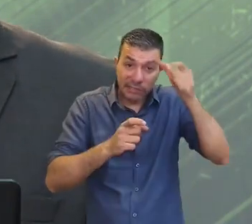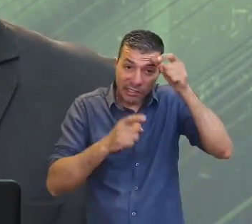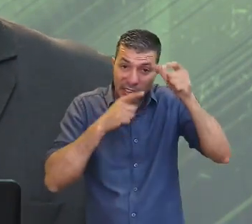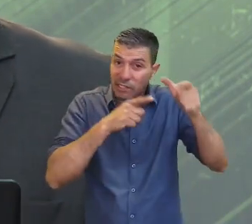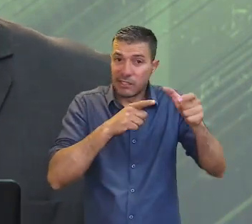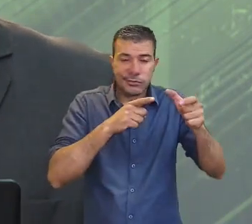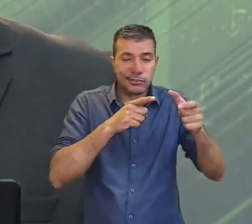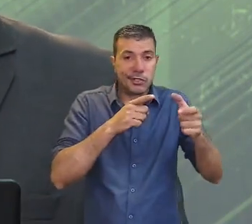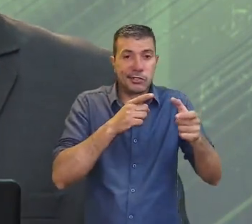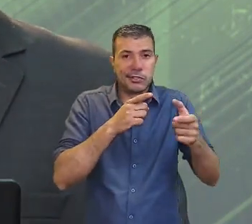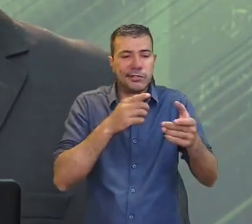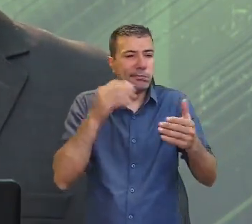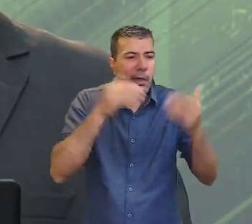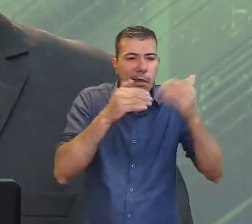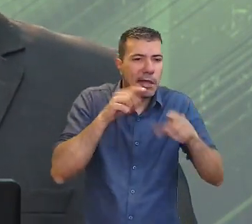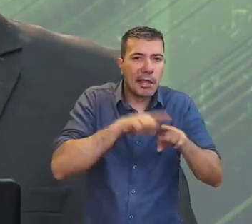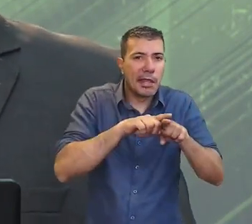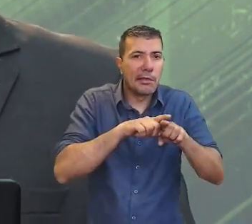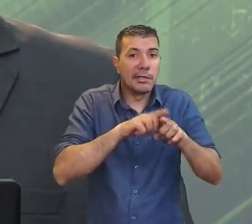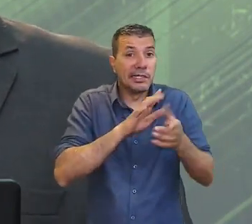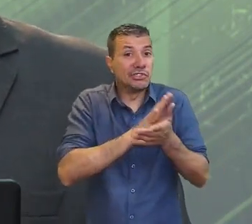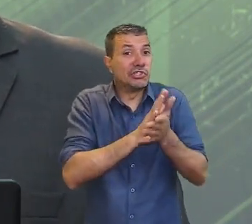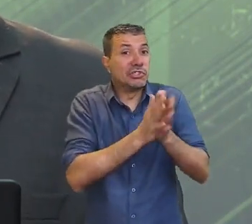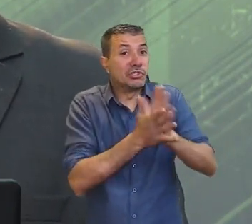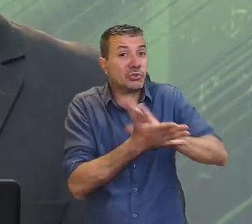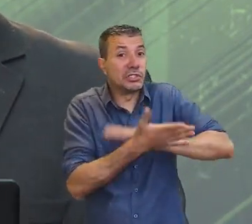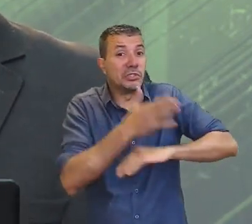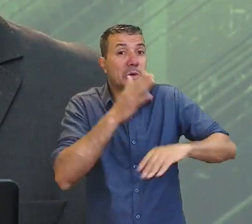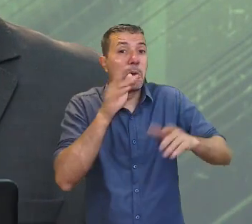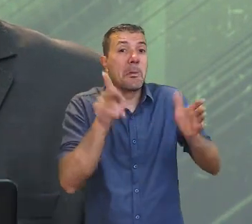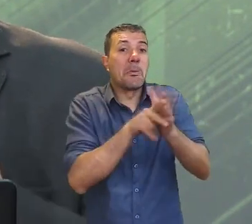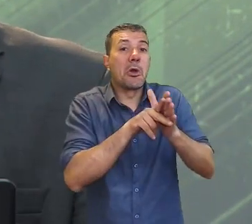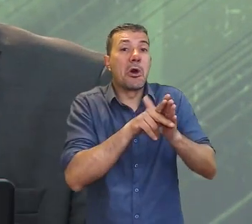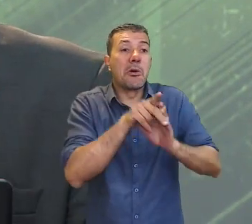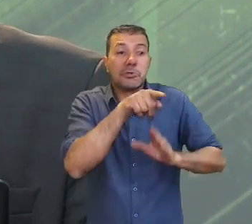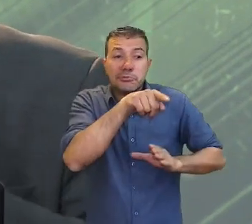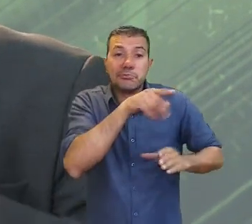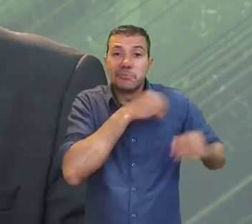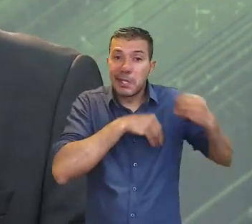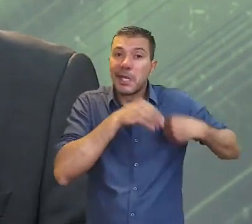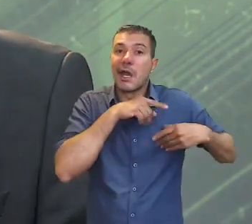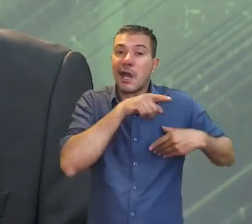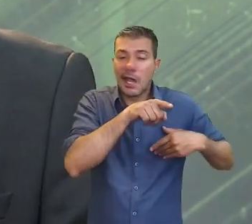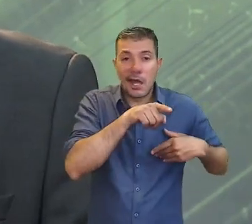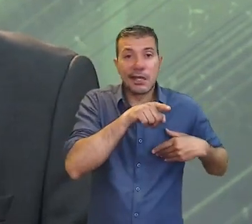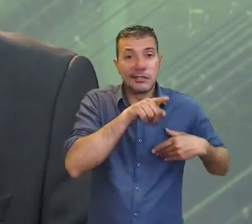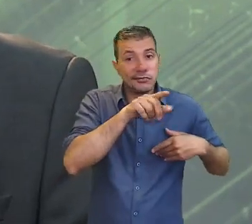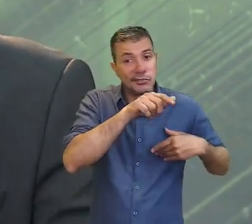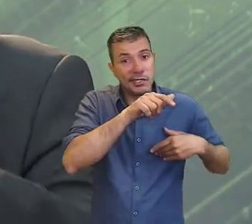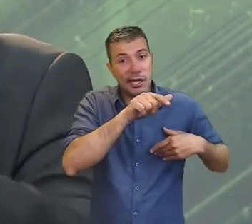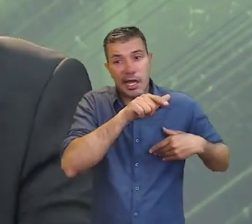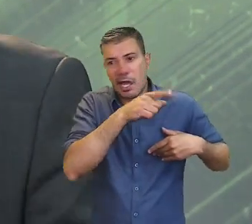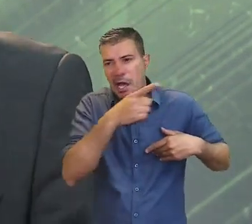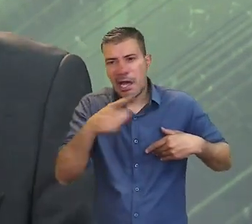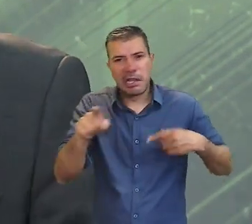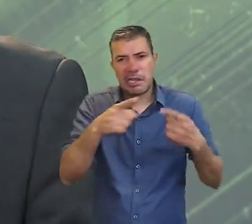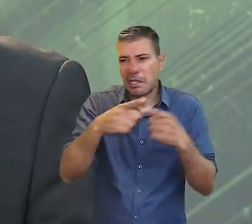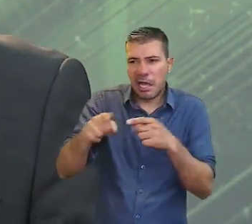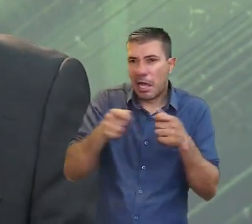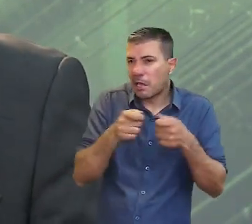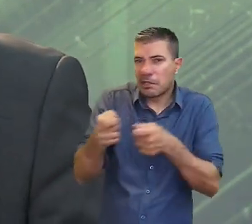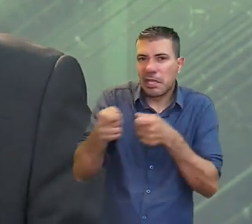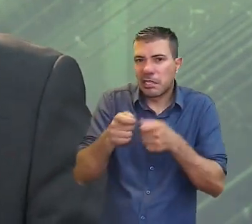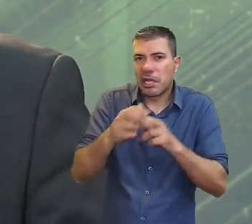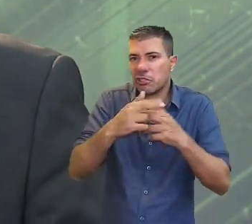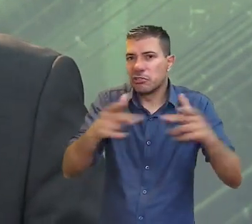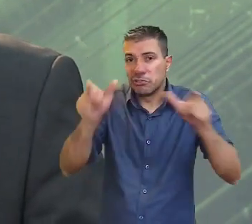na expiação dos pecados, mas é destruído por seus próprios pecados e pelos pecados que levou outros a cometerem. Ele vai pagar o preço por tudo